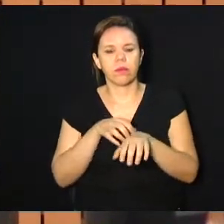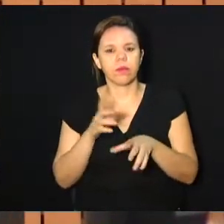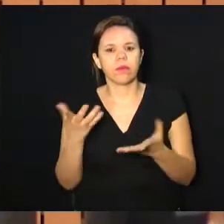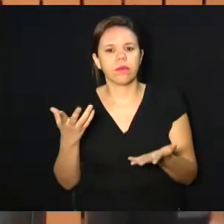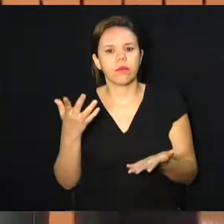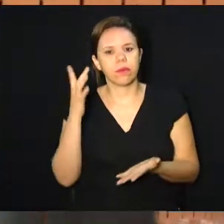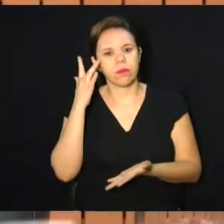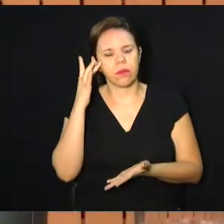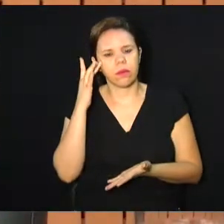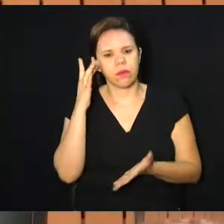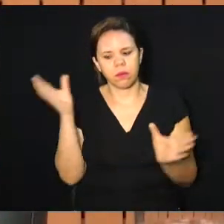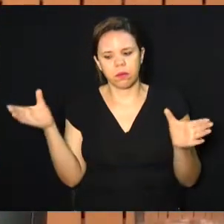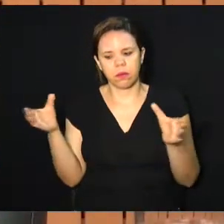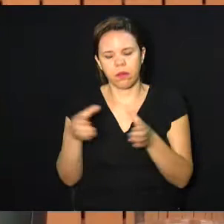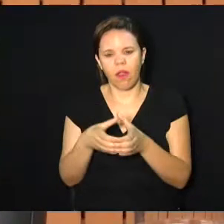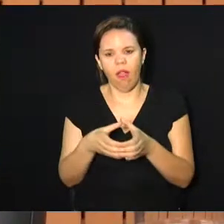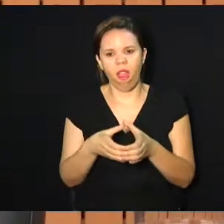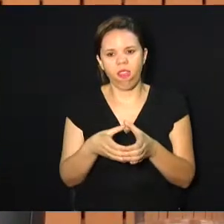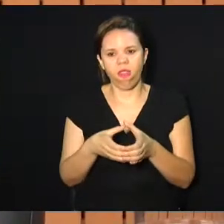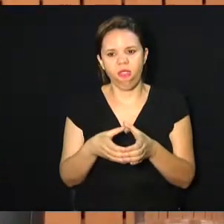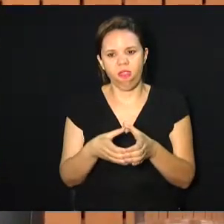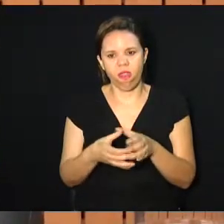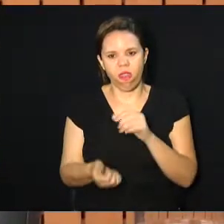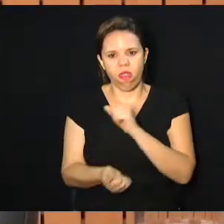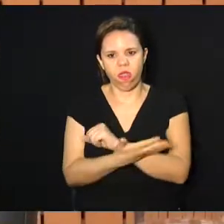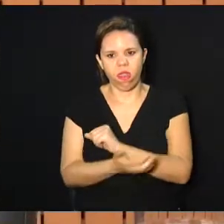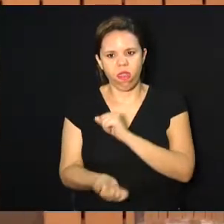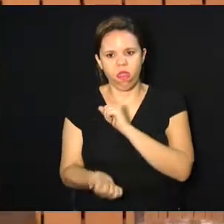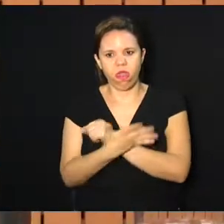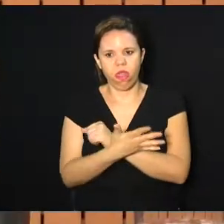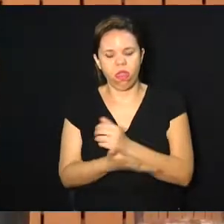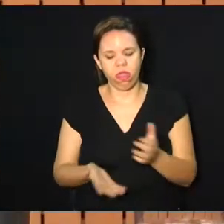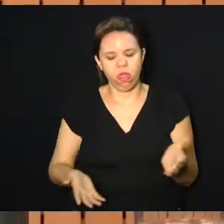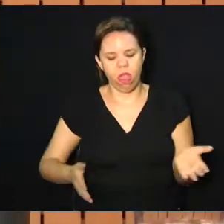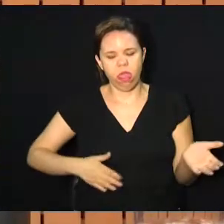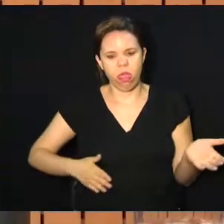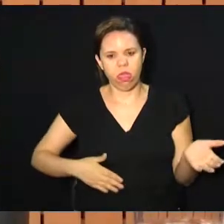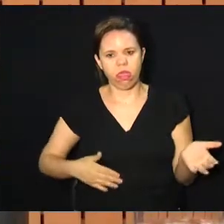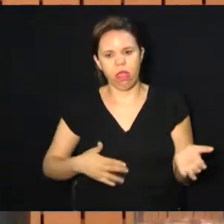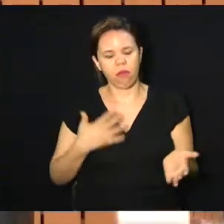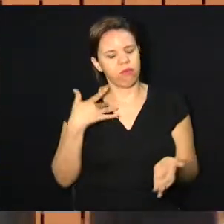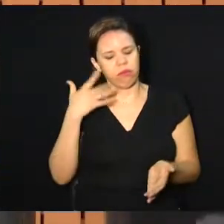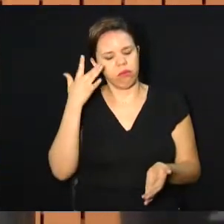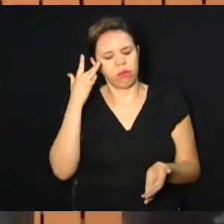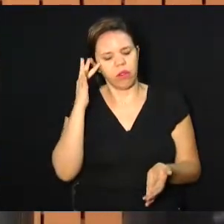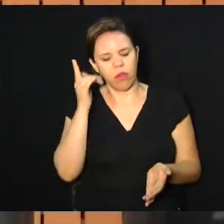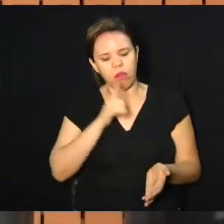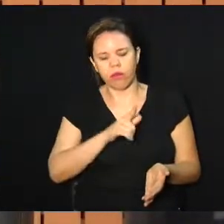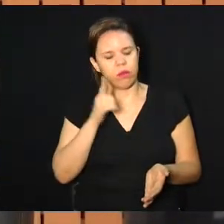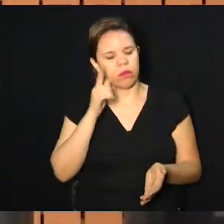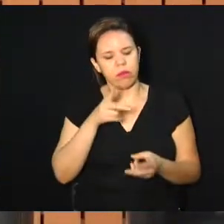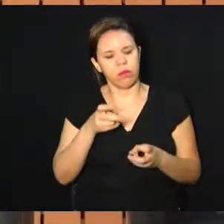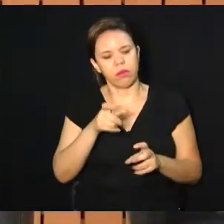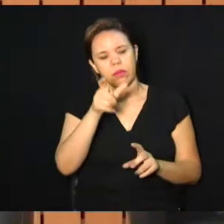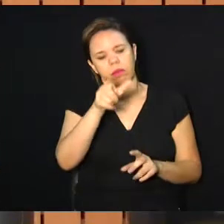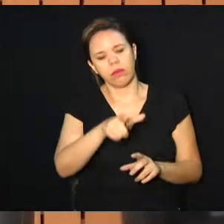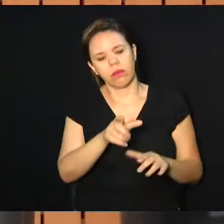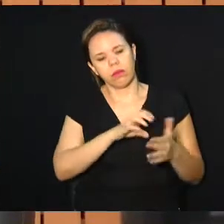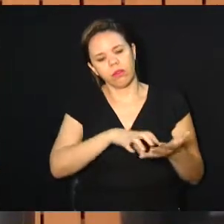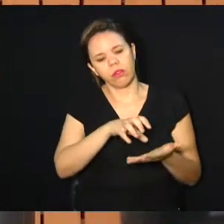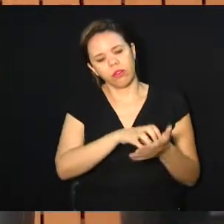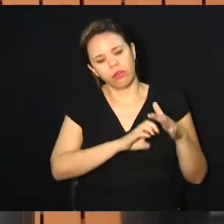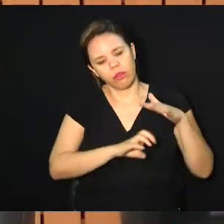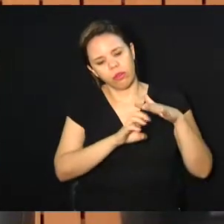uma quadrilha organizada. Eu não consigo enxergá-lo como um setor